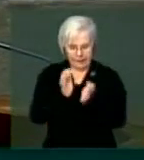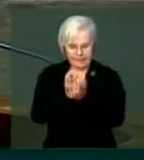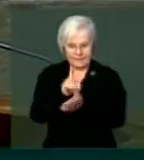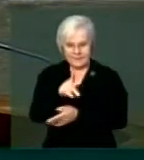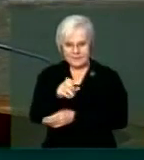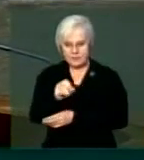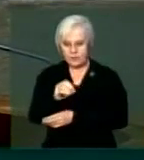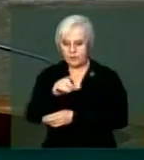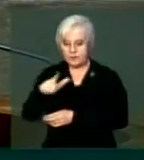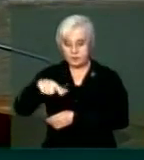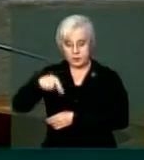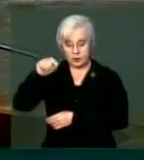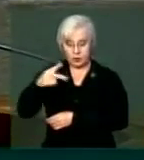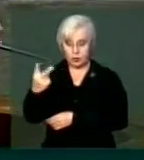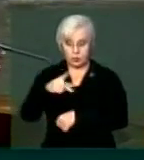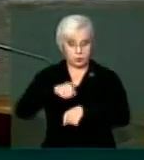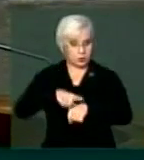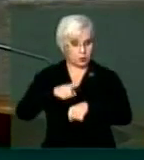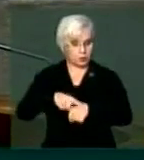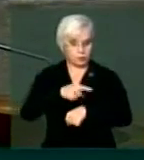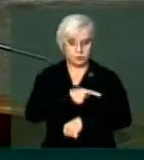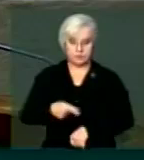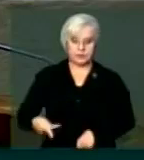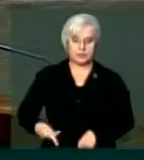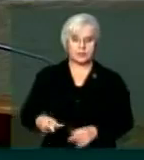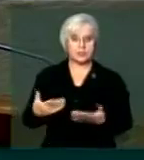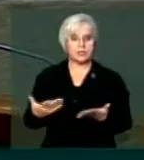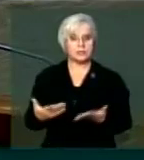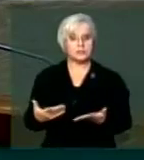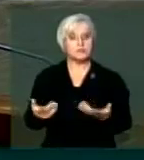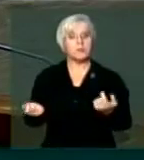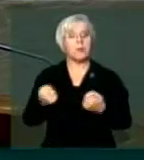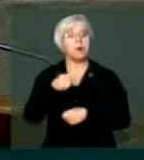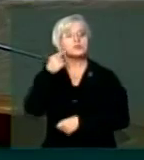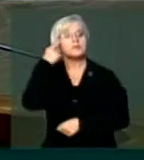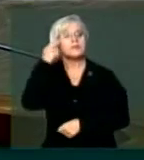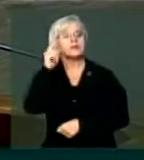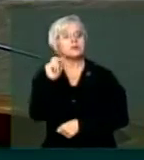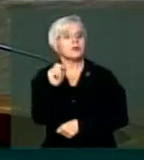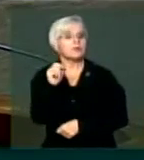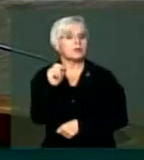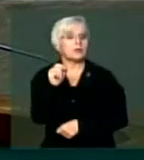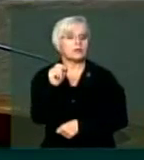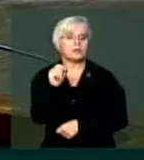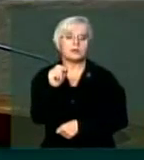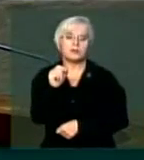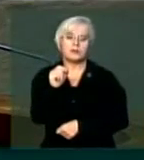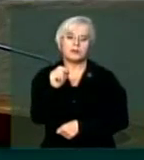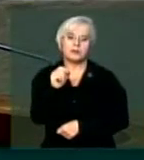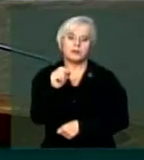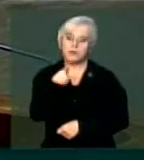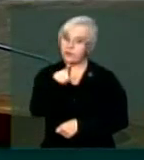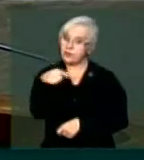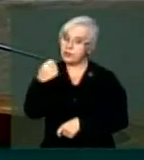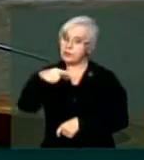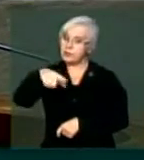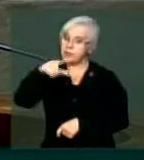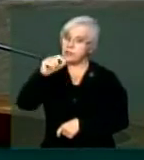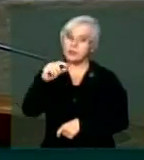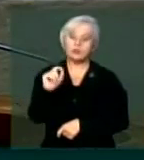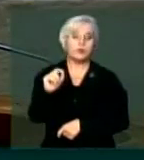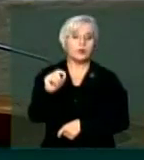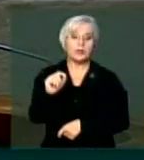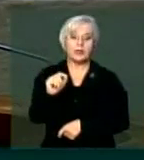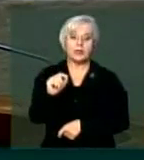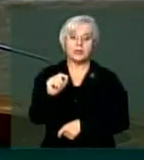definir no segundo turno, e o segundo turno pode-se pensar que é o menos pior que você deve escolher, já que é o